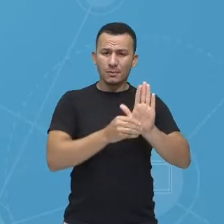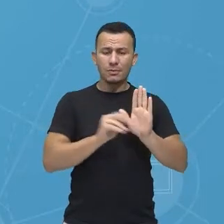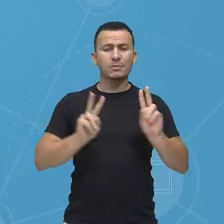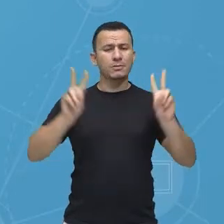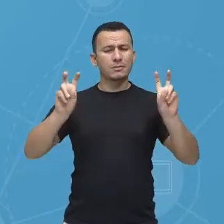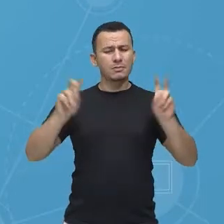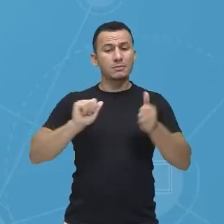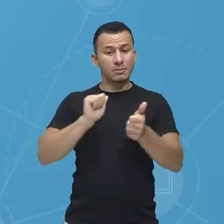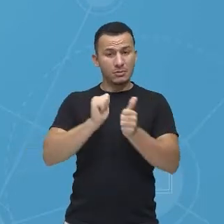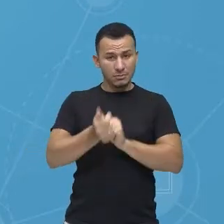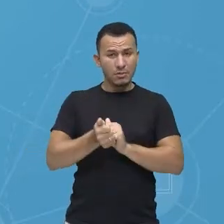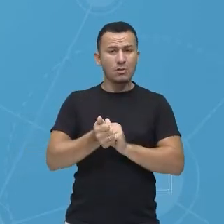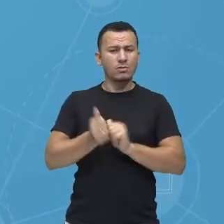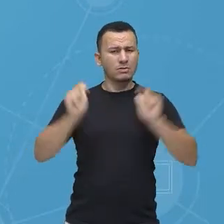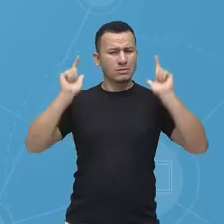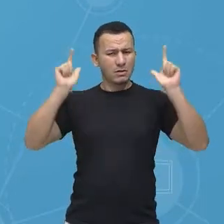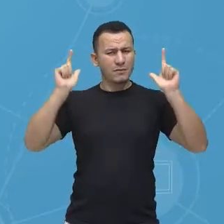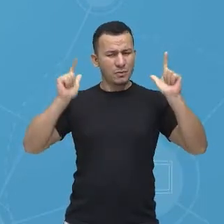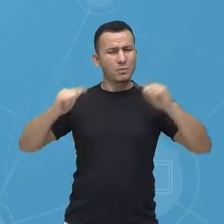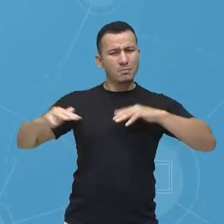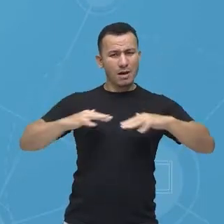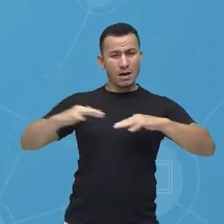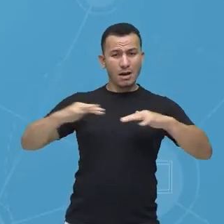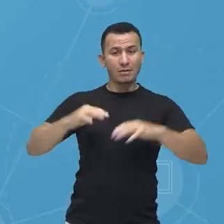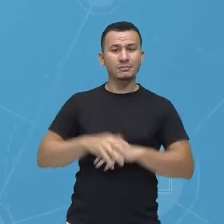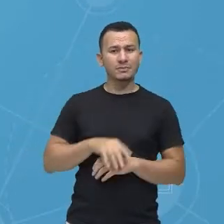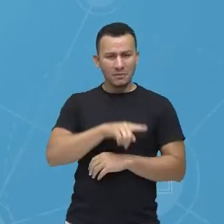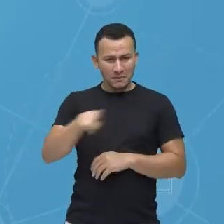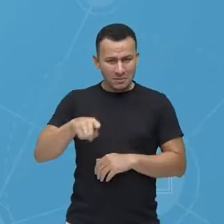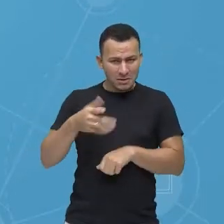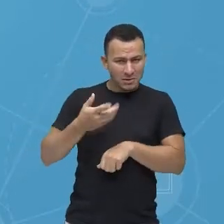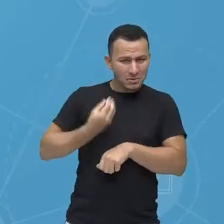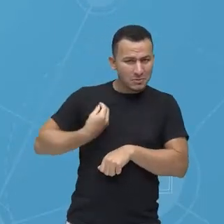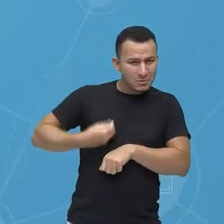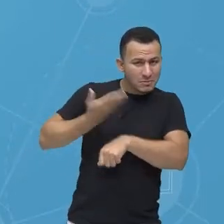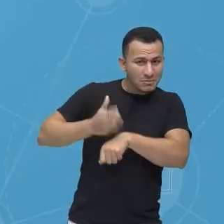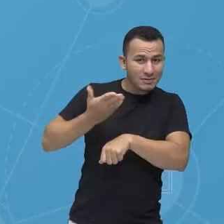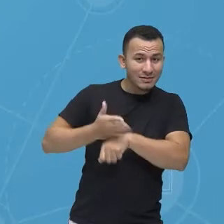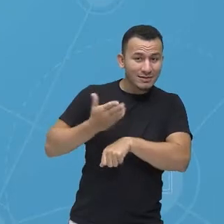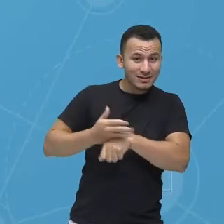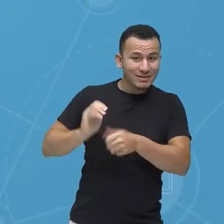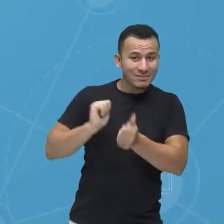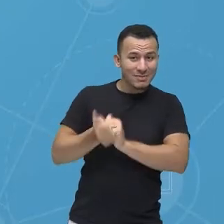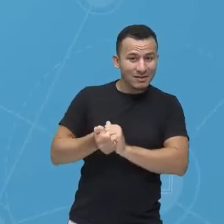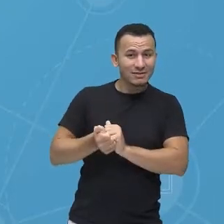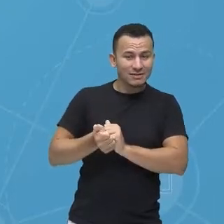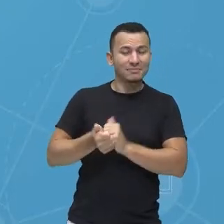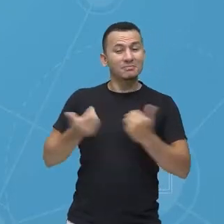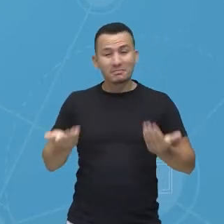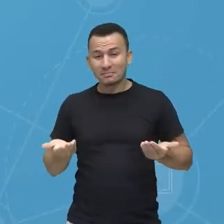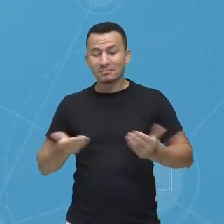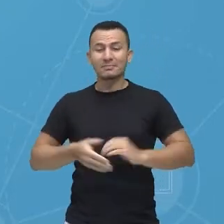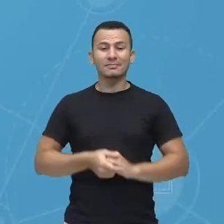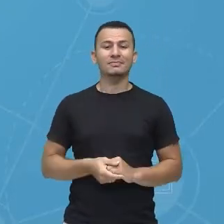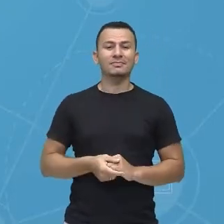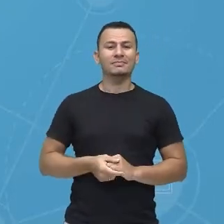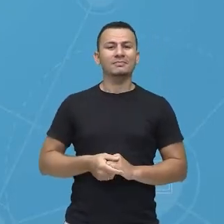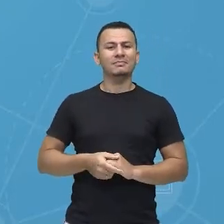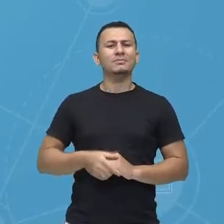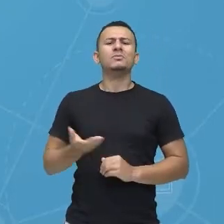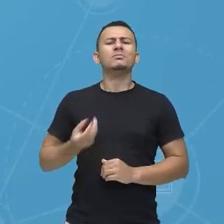aos esportes de aventura. Alguém de vocês aí já pratica esse tipo de esporte? Tem